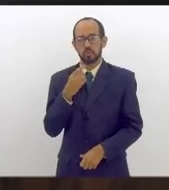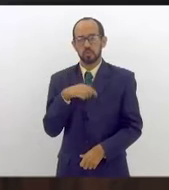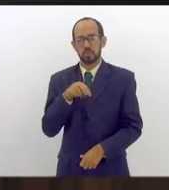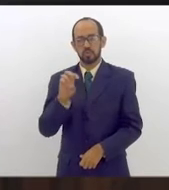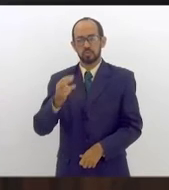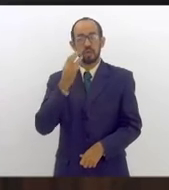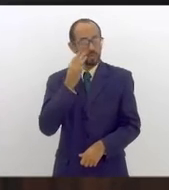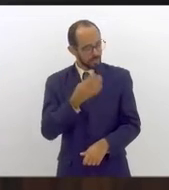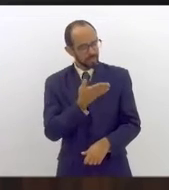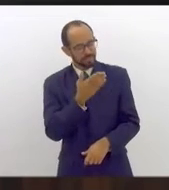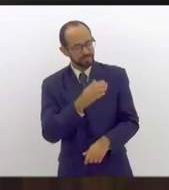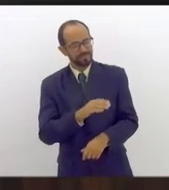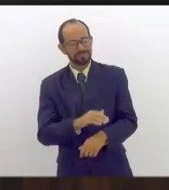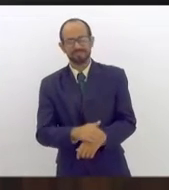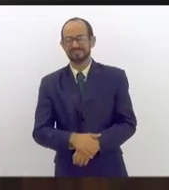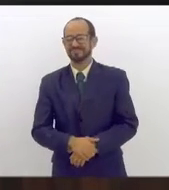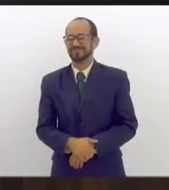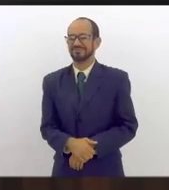Valdeque Carneiro.